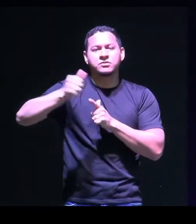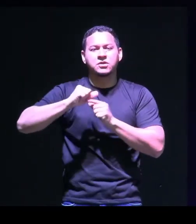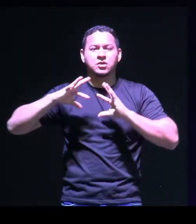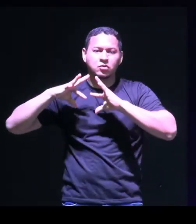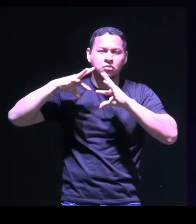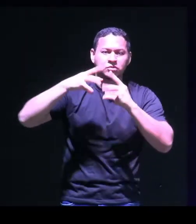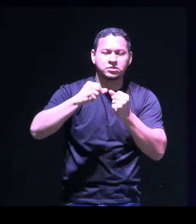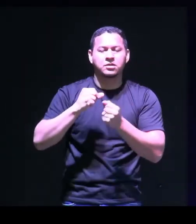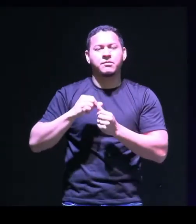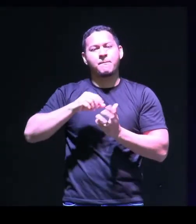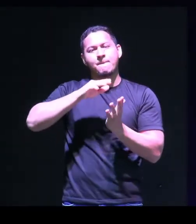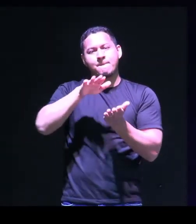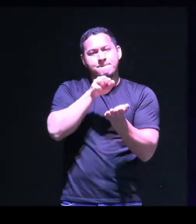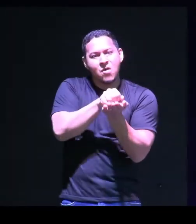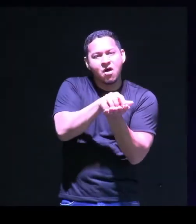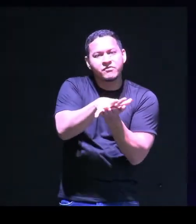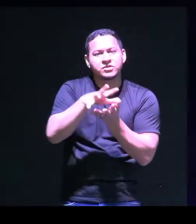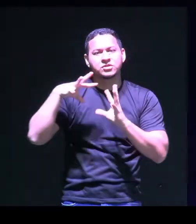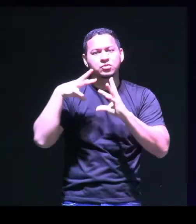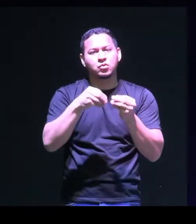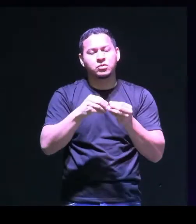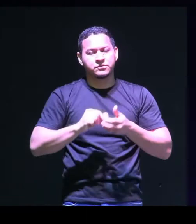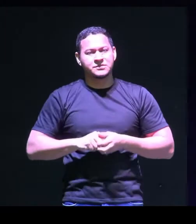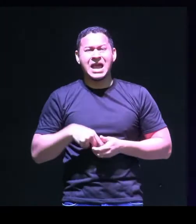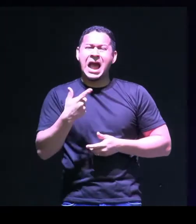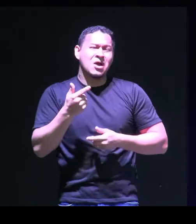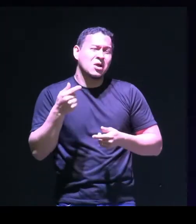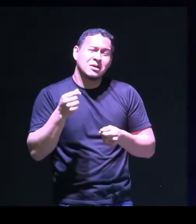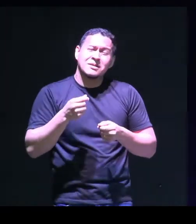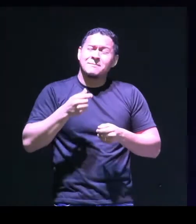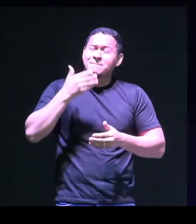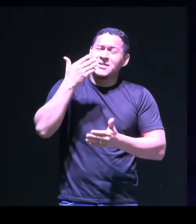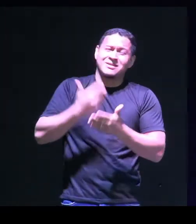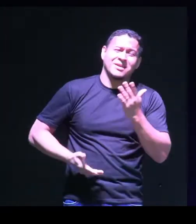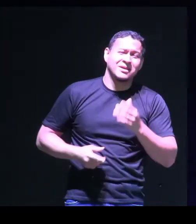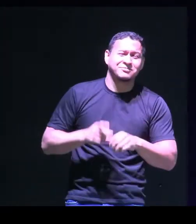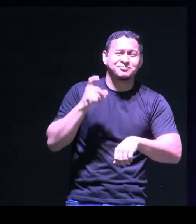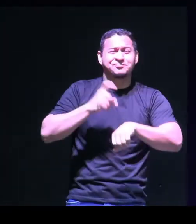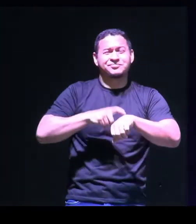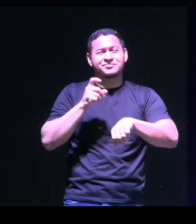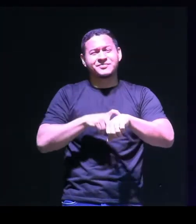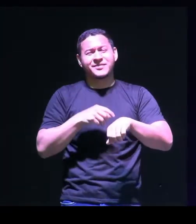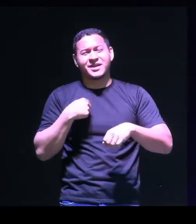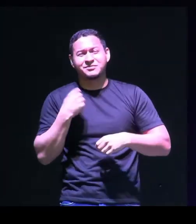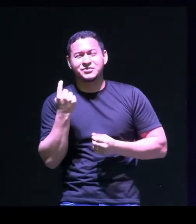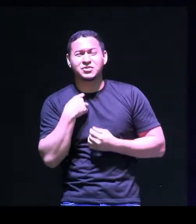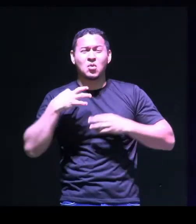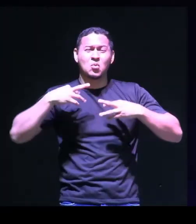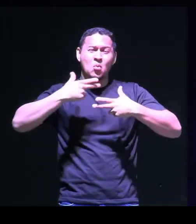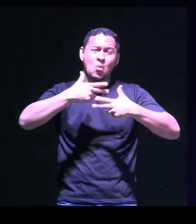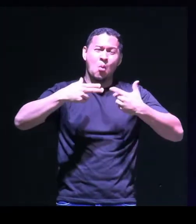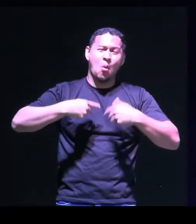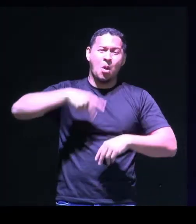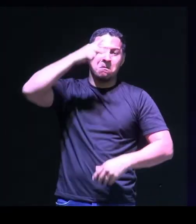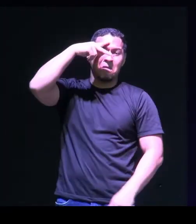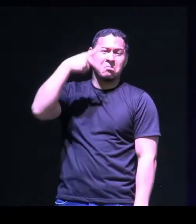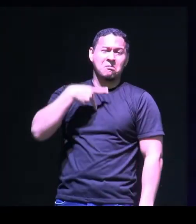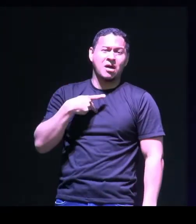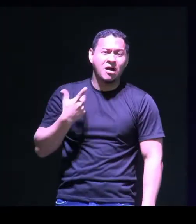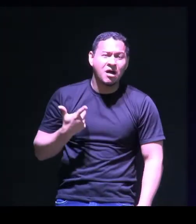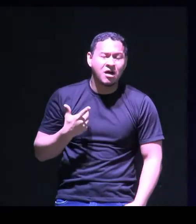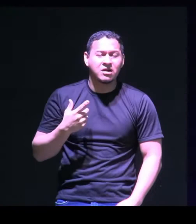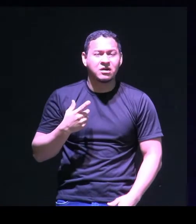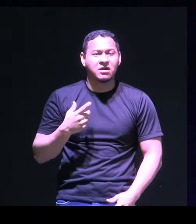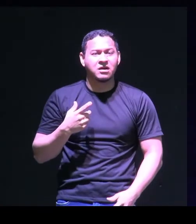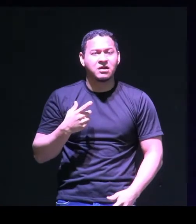Jesus. Enquanto nós gastamos muito tempo com nós mesmos, nós muitas vezes não estamos fazendo o que Jesus mandou. E